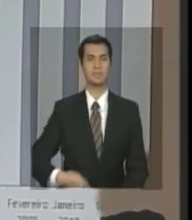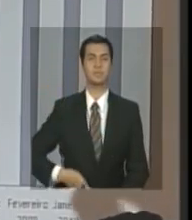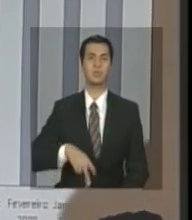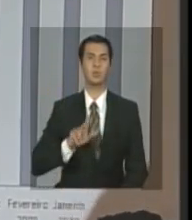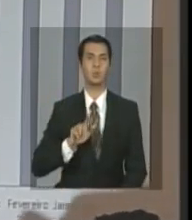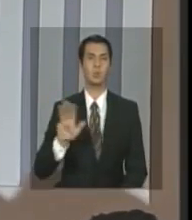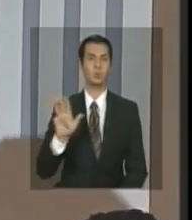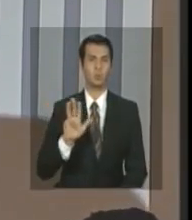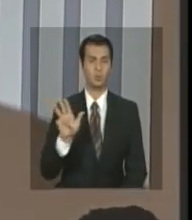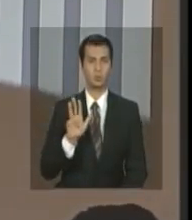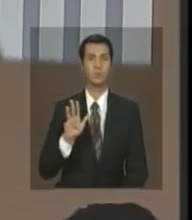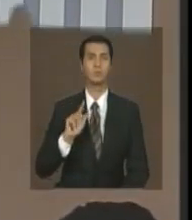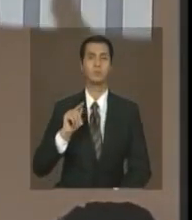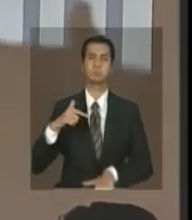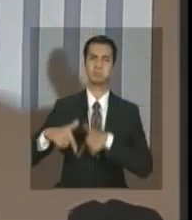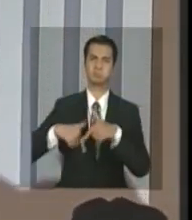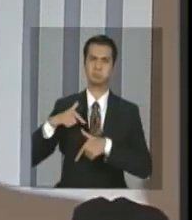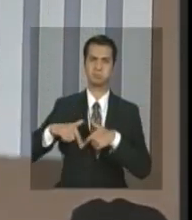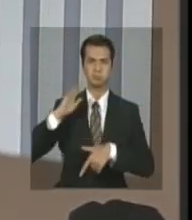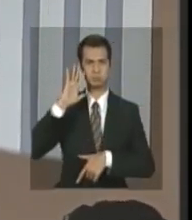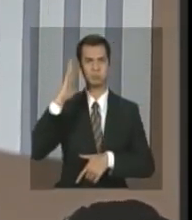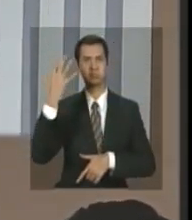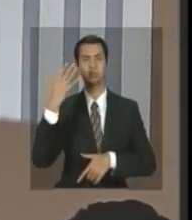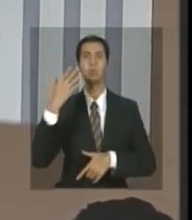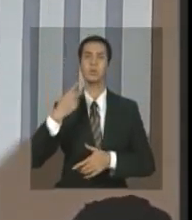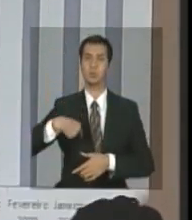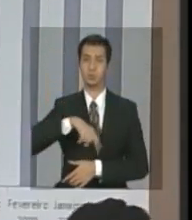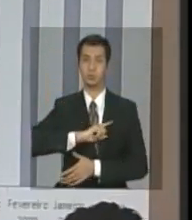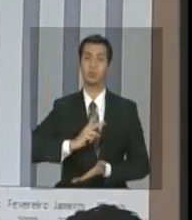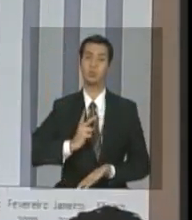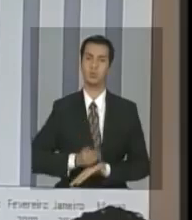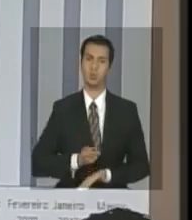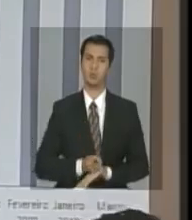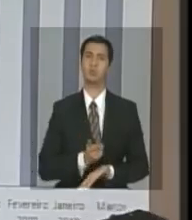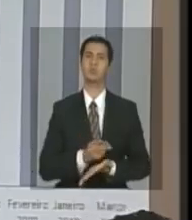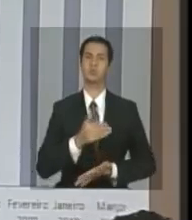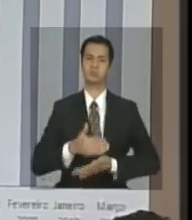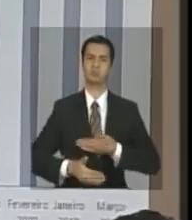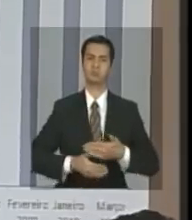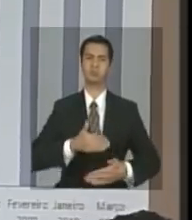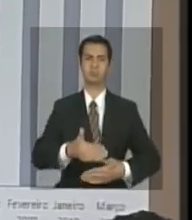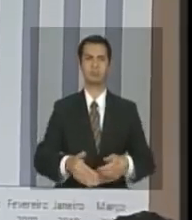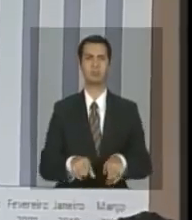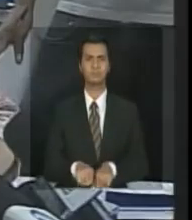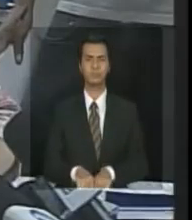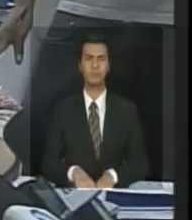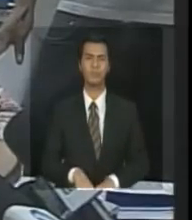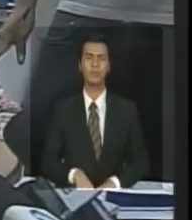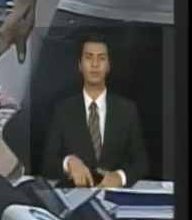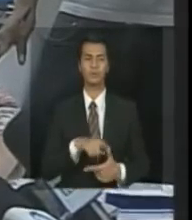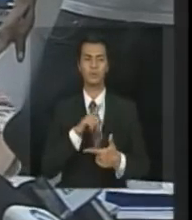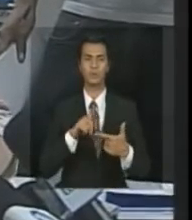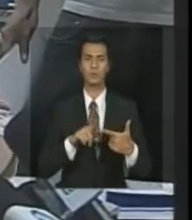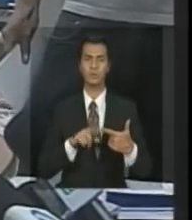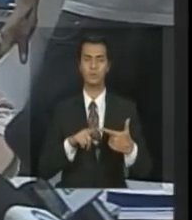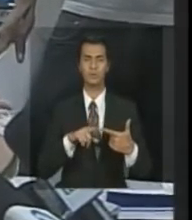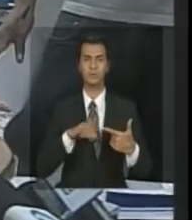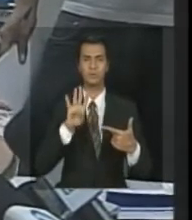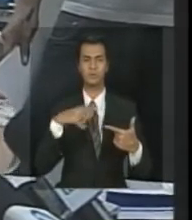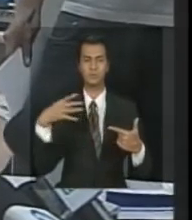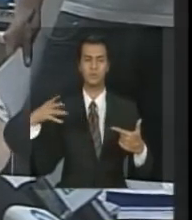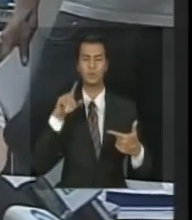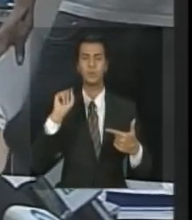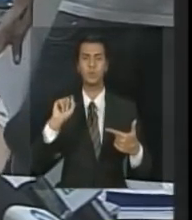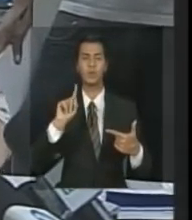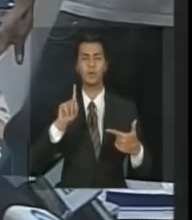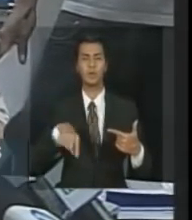continuamos implementando. E essa outra tabela, que depois eu vou passar para vocês, ela aqui nessa linha vermelha é o salário mínimo,